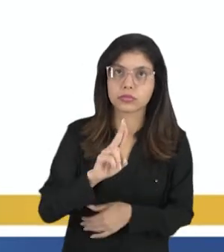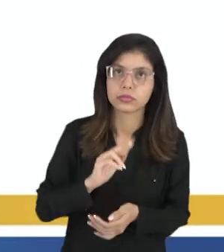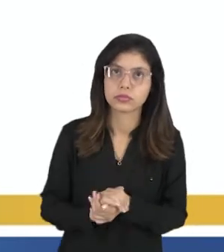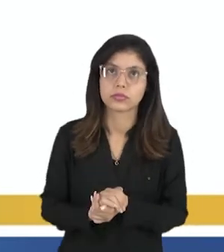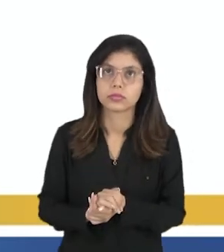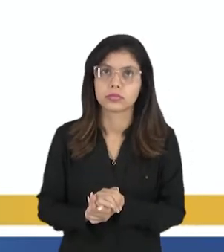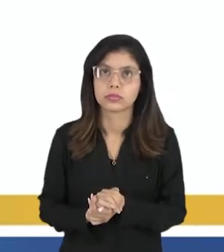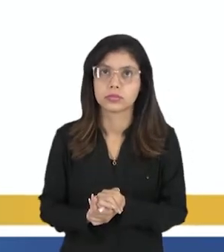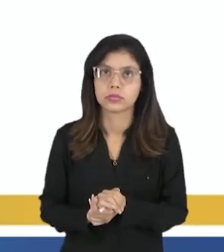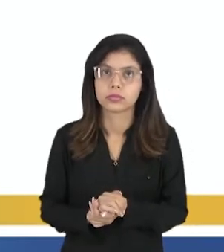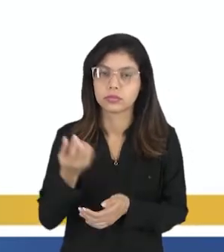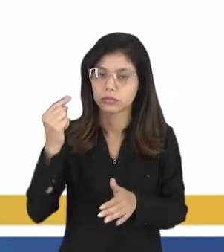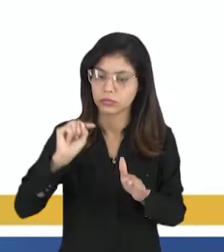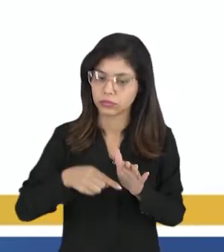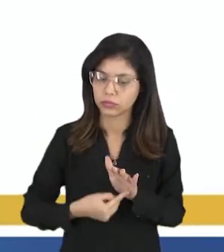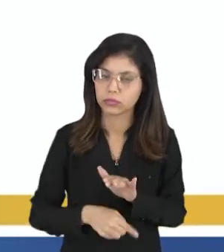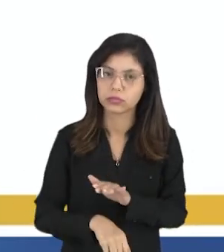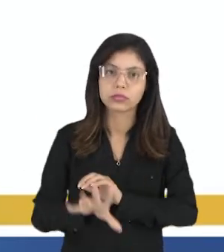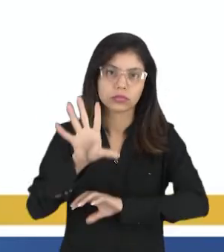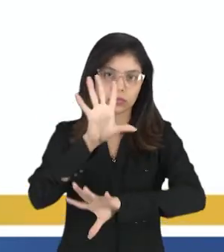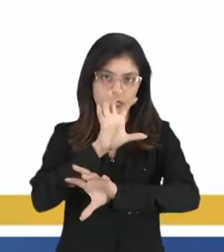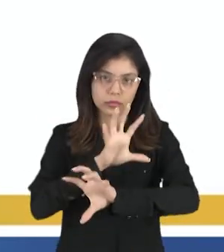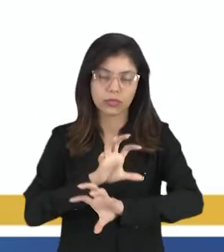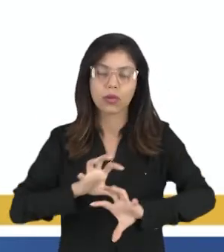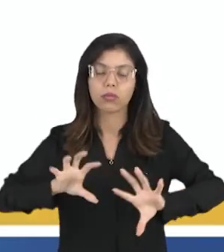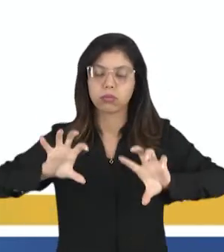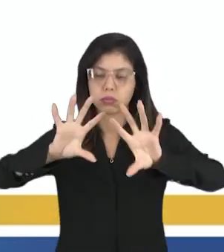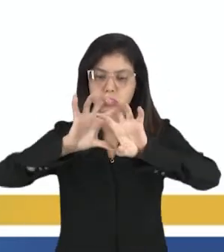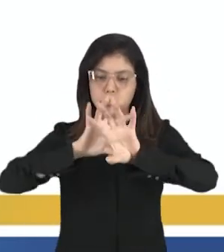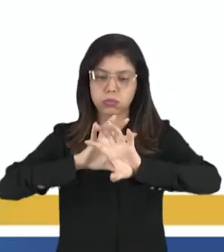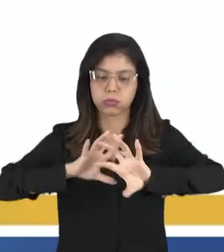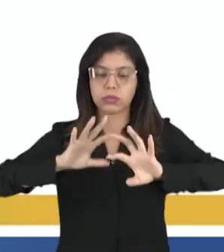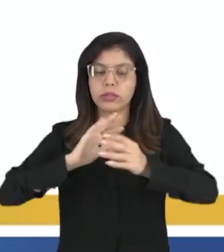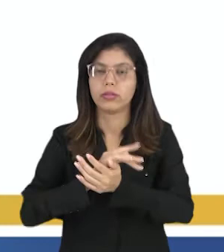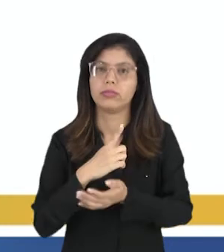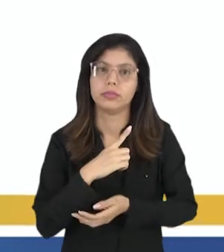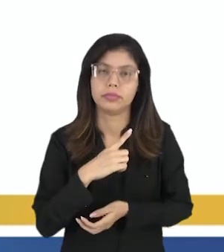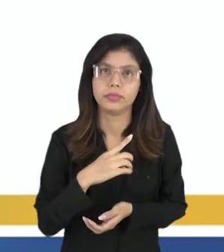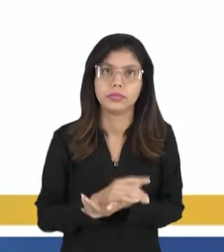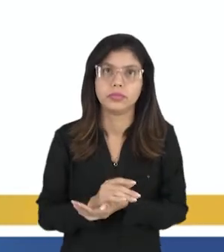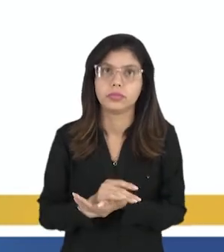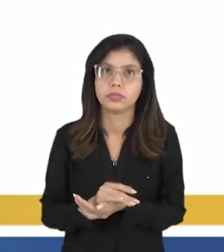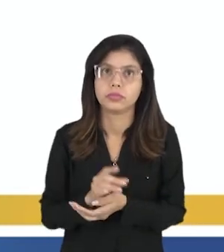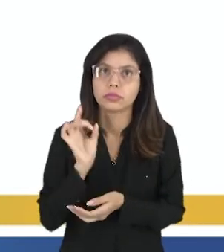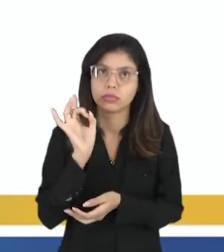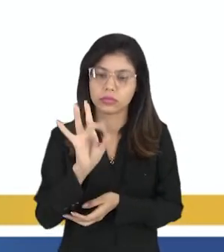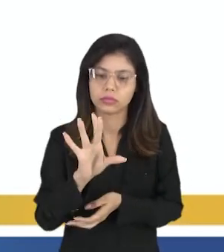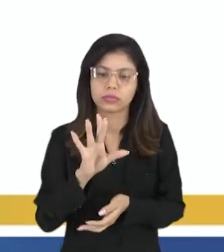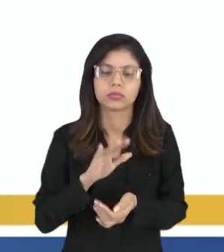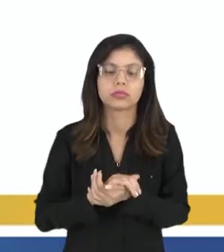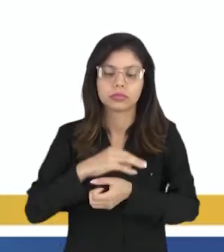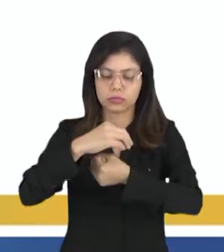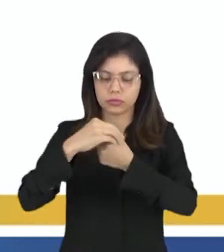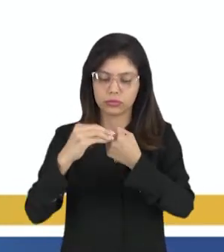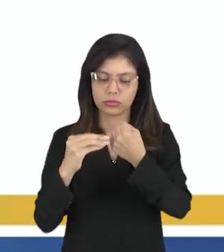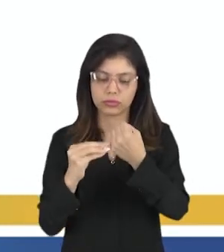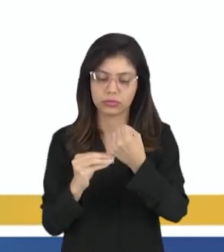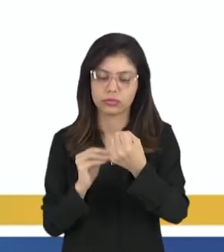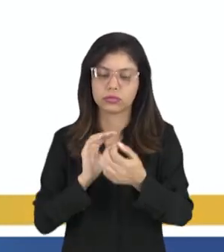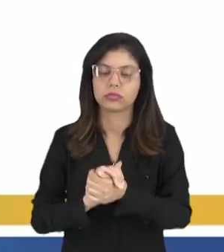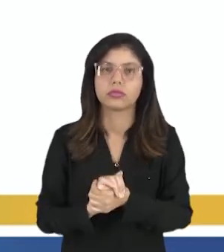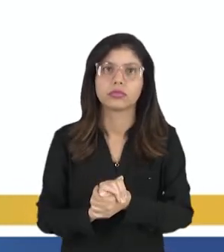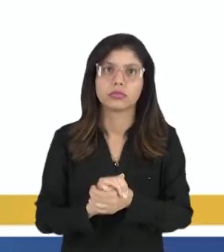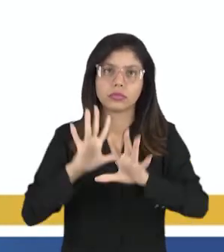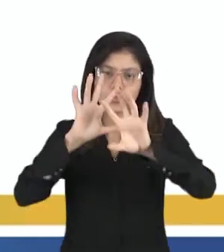balão, então dentro desse cilindro, desse recipiente, a gente tem somente moléculas de